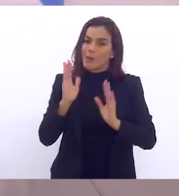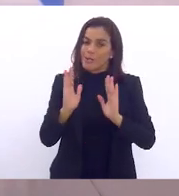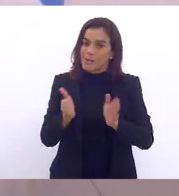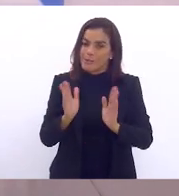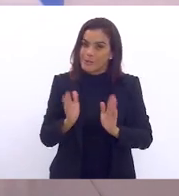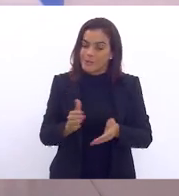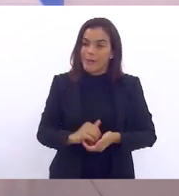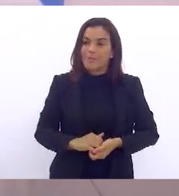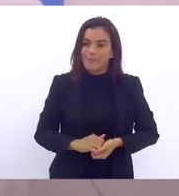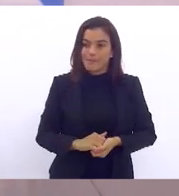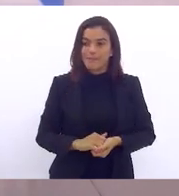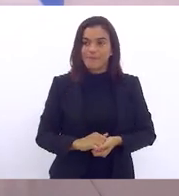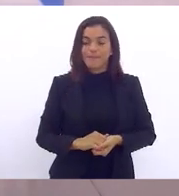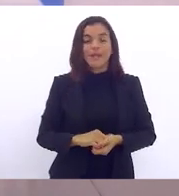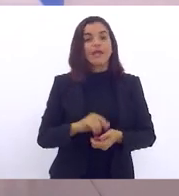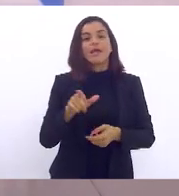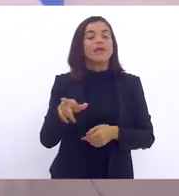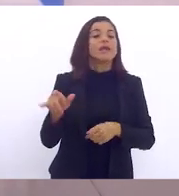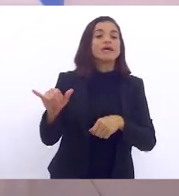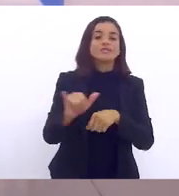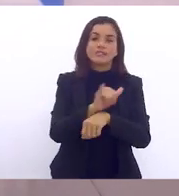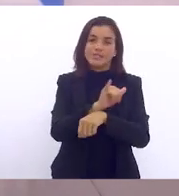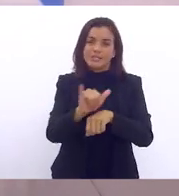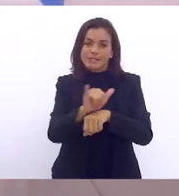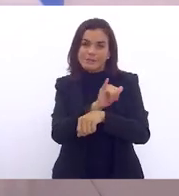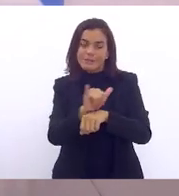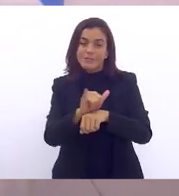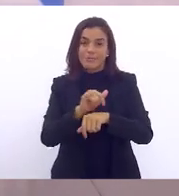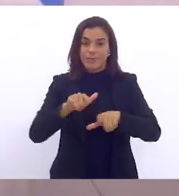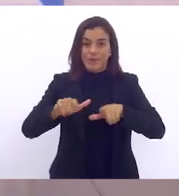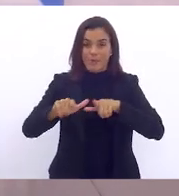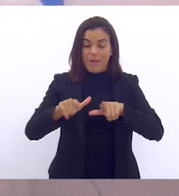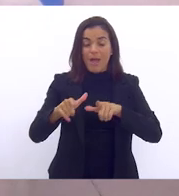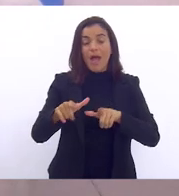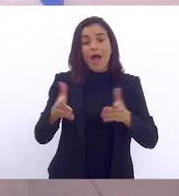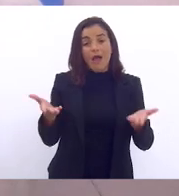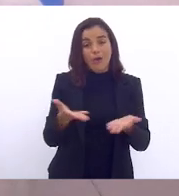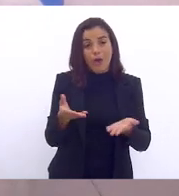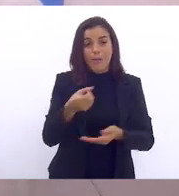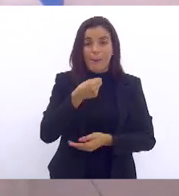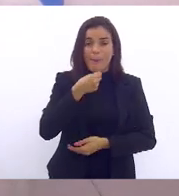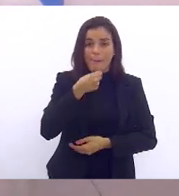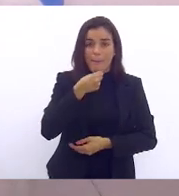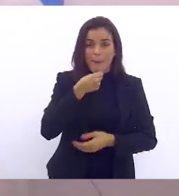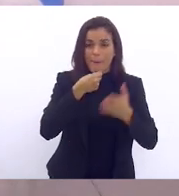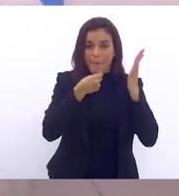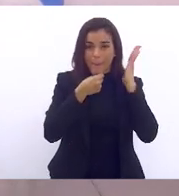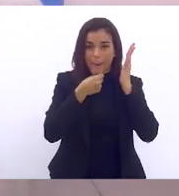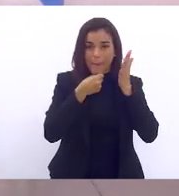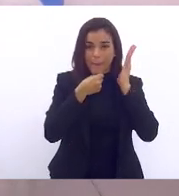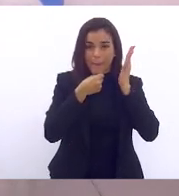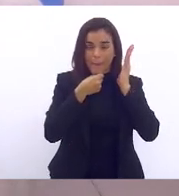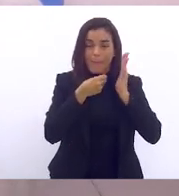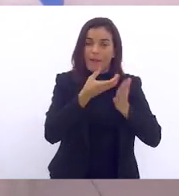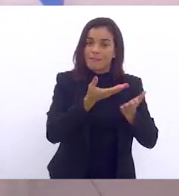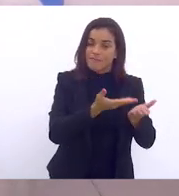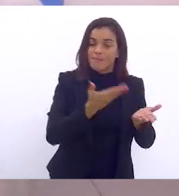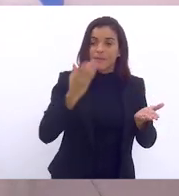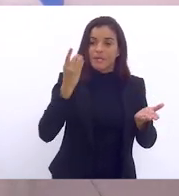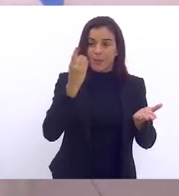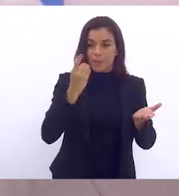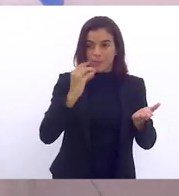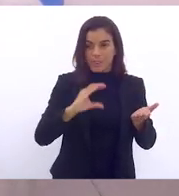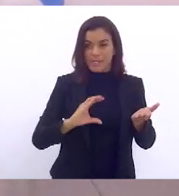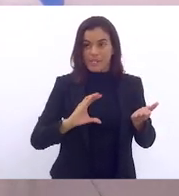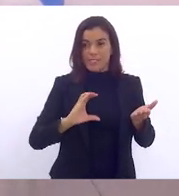e a dinâmica do nosso trabalho aqui vou passar a palavra paraa deputada séria Jordão eh como eu disse é uma uma